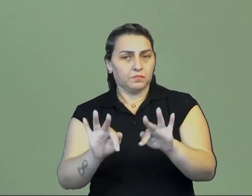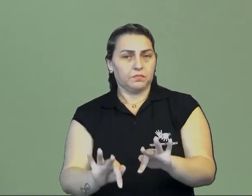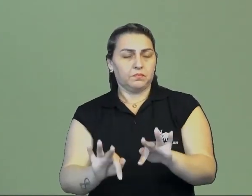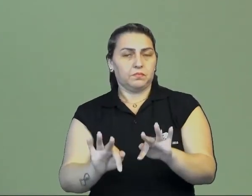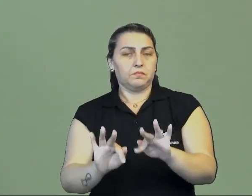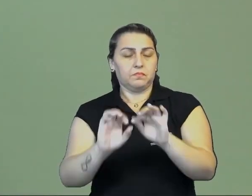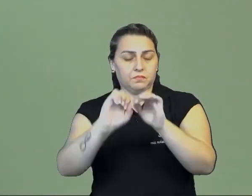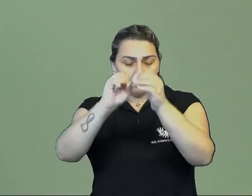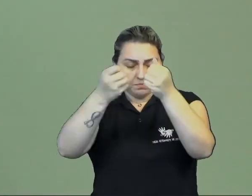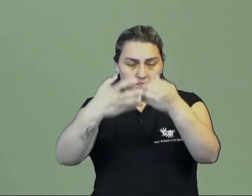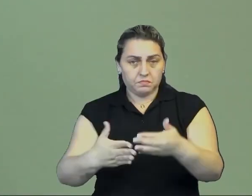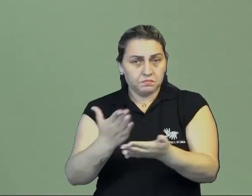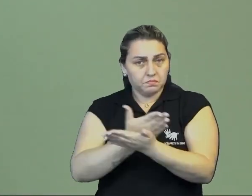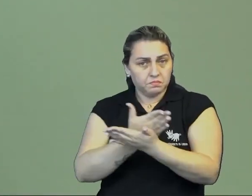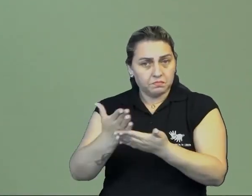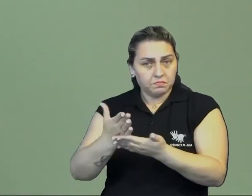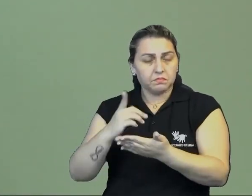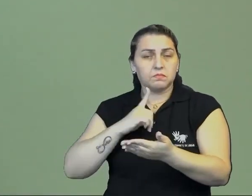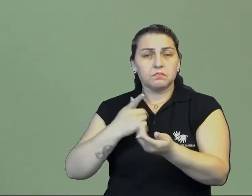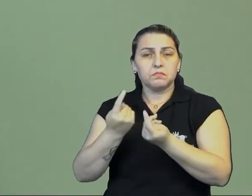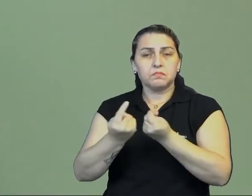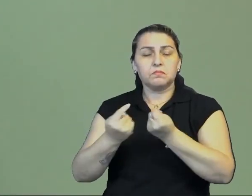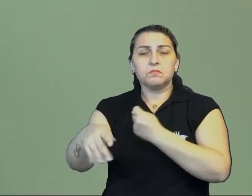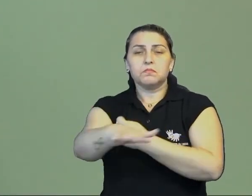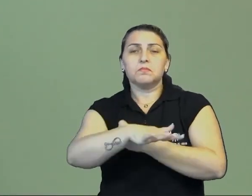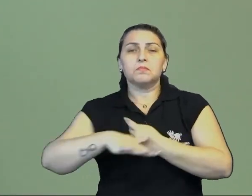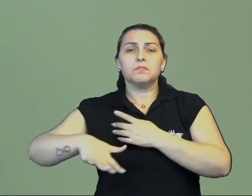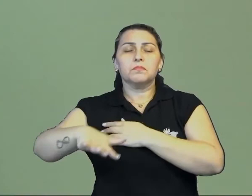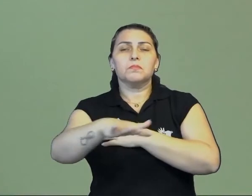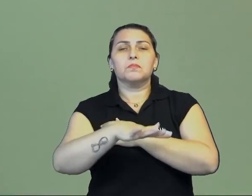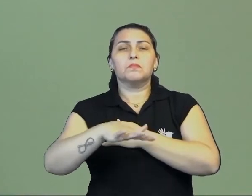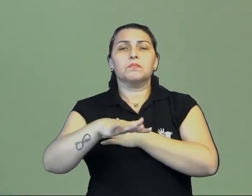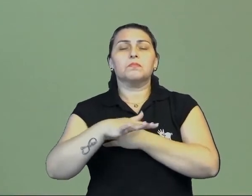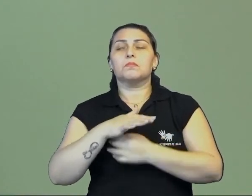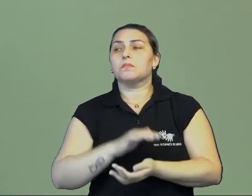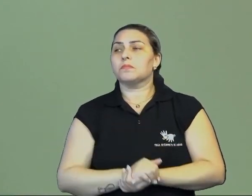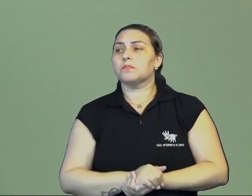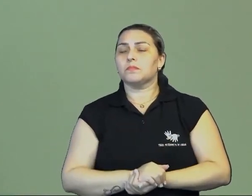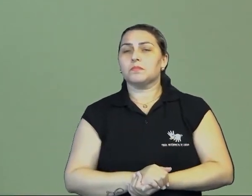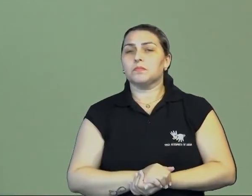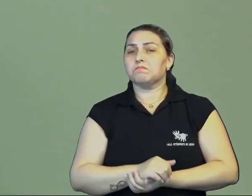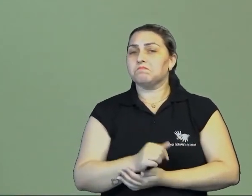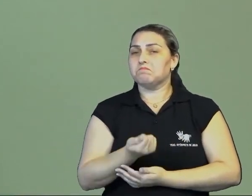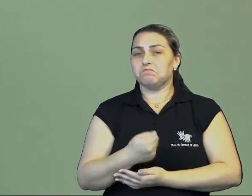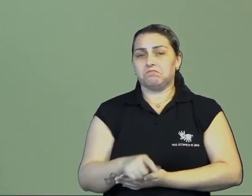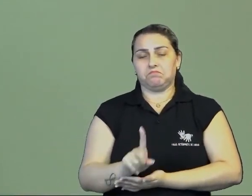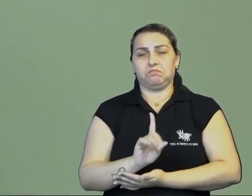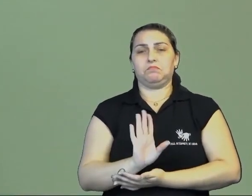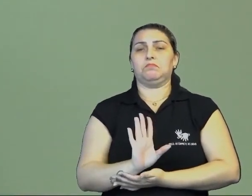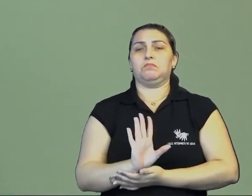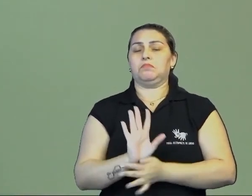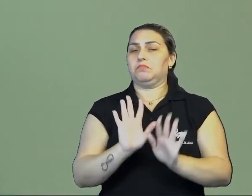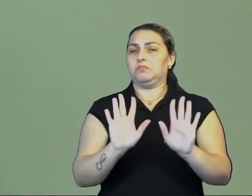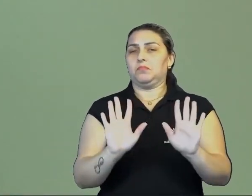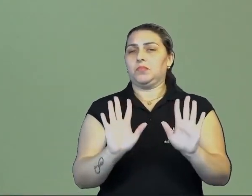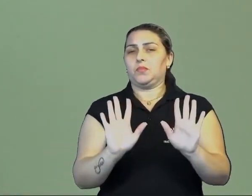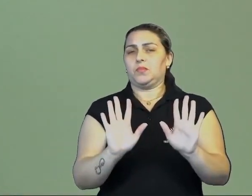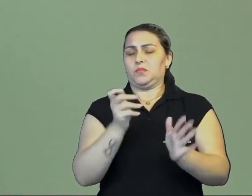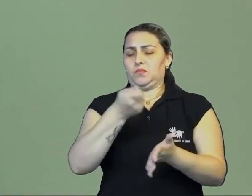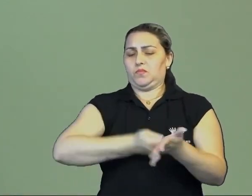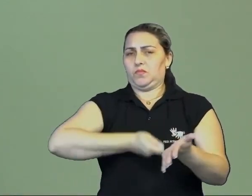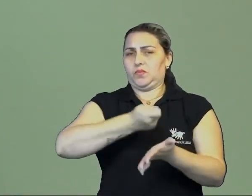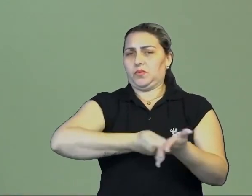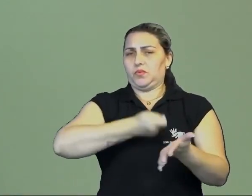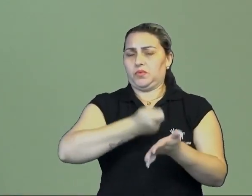meios. Para se ter o controle de uma sociedade, então para ele, tipo assim, não importa os meios, como o